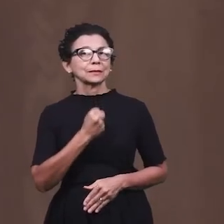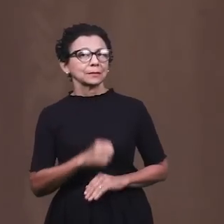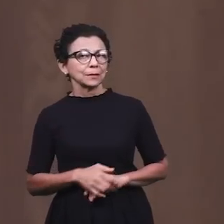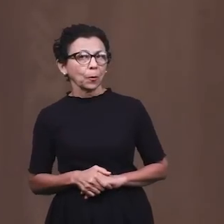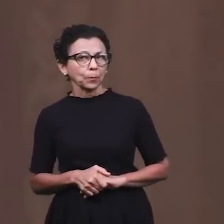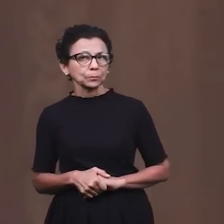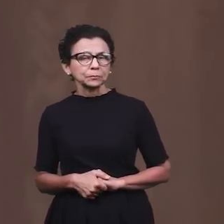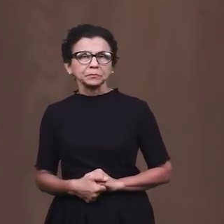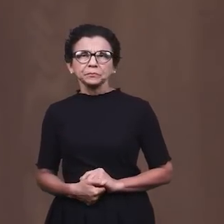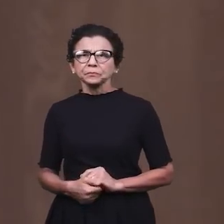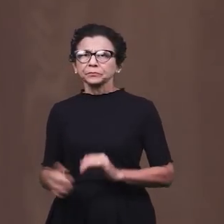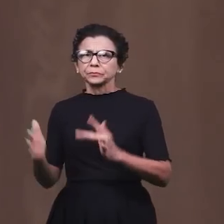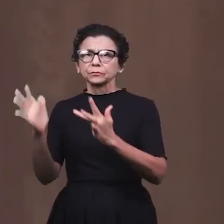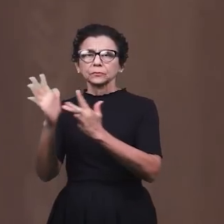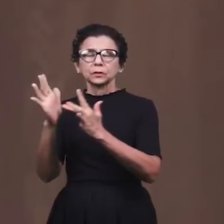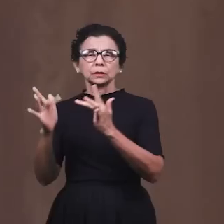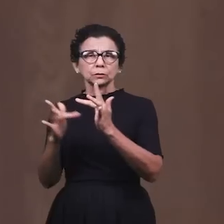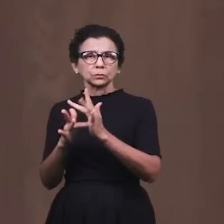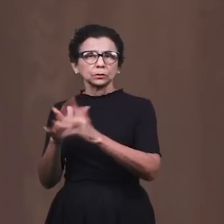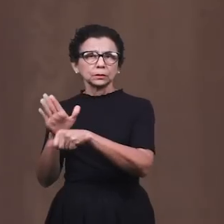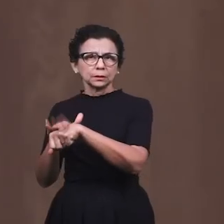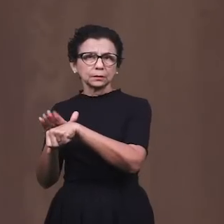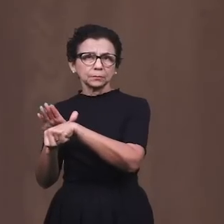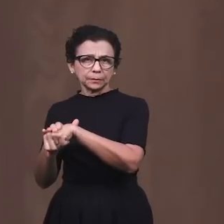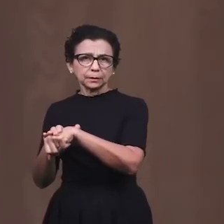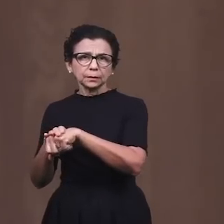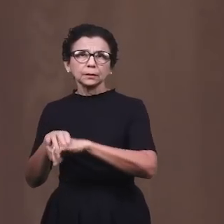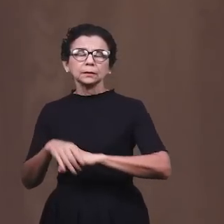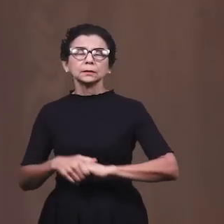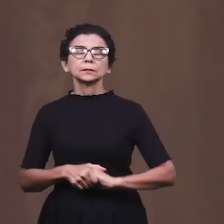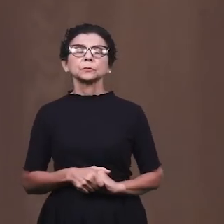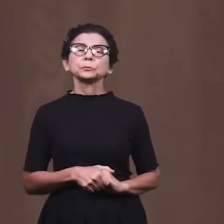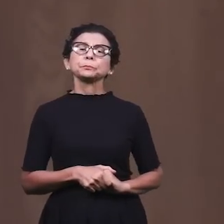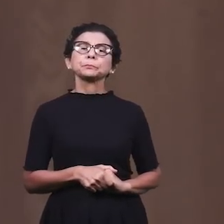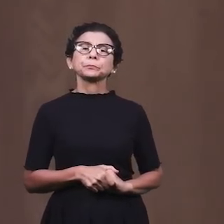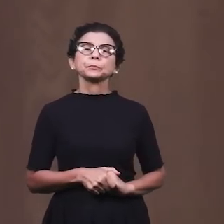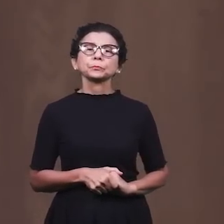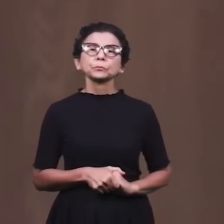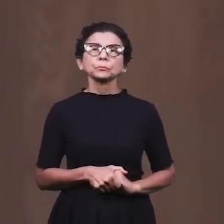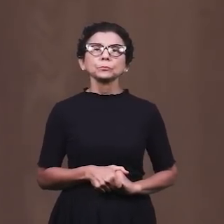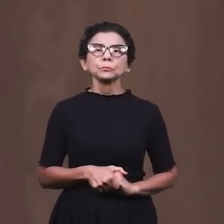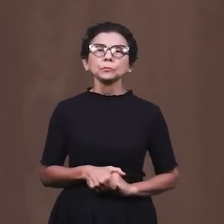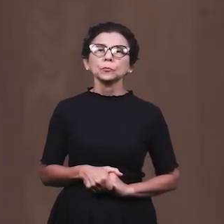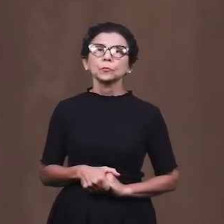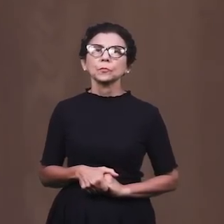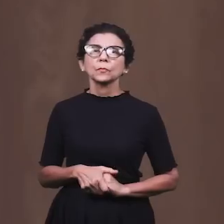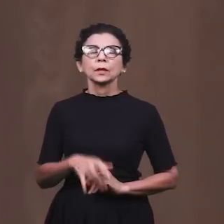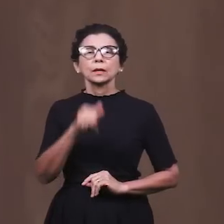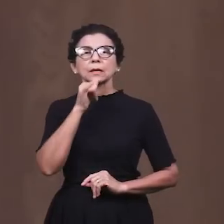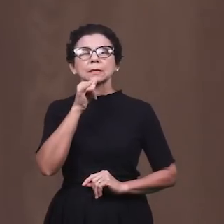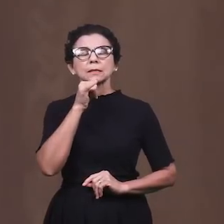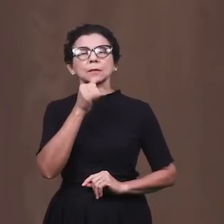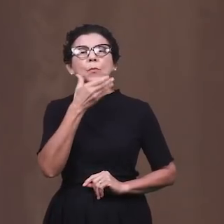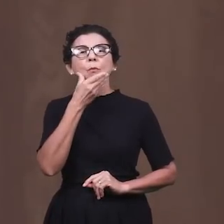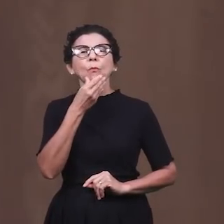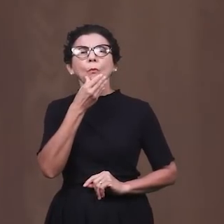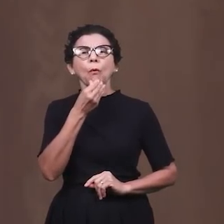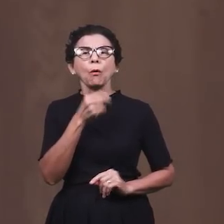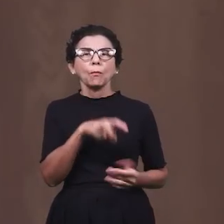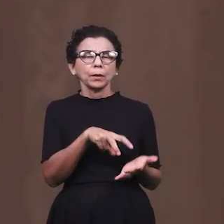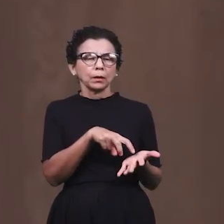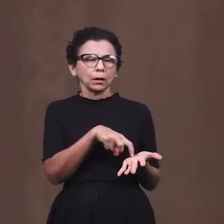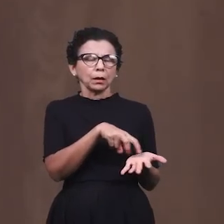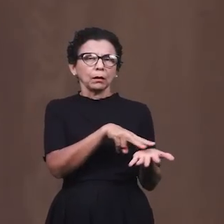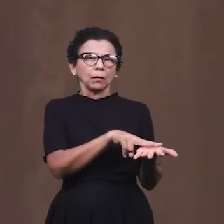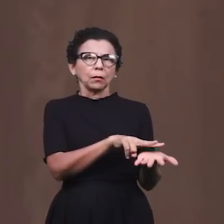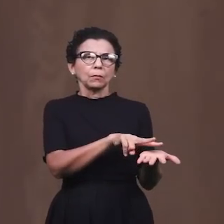Senhor Jesus deu demonstração disso em certos momentos, como foi o caso da cura do paralítico, que é aquele